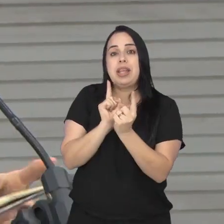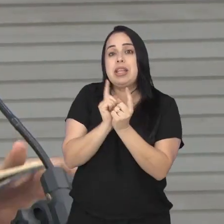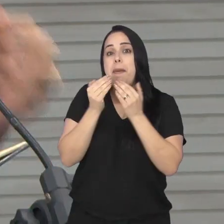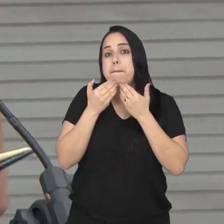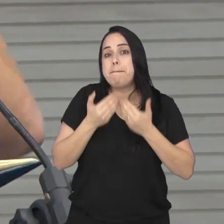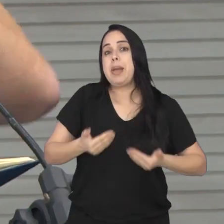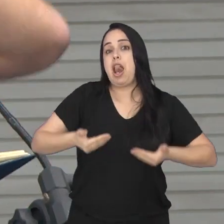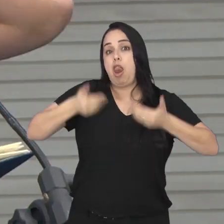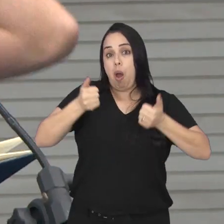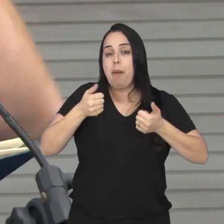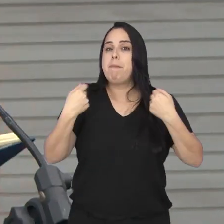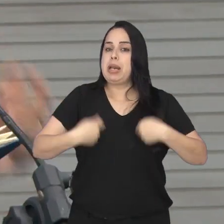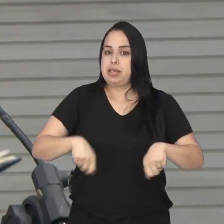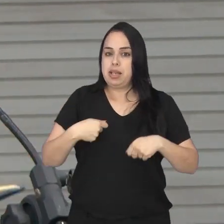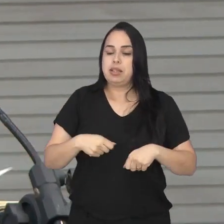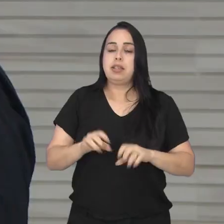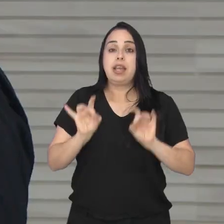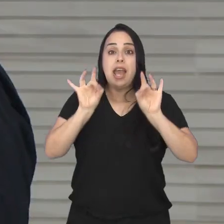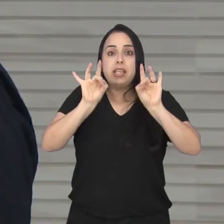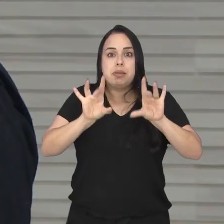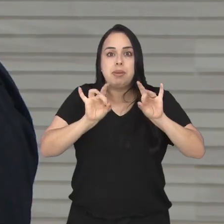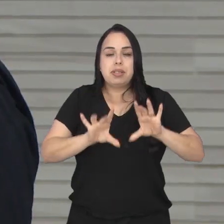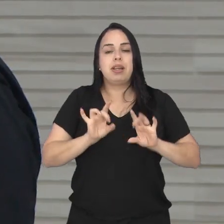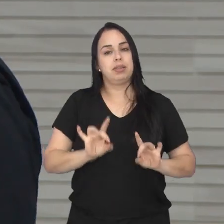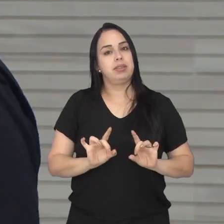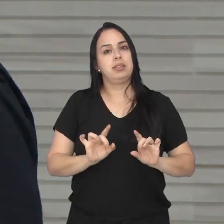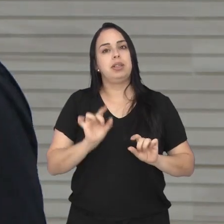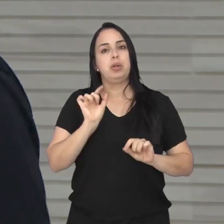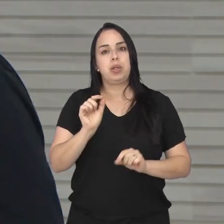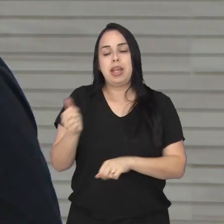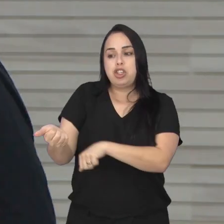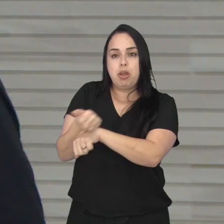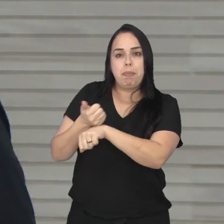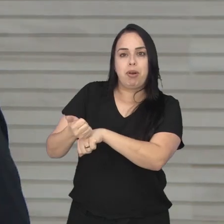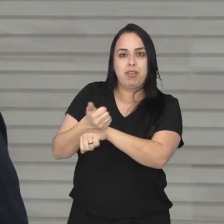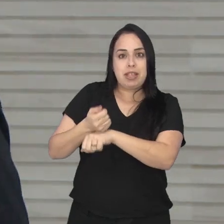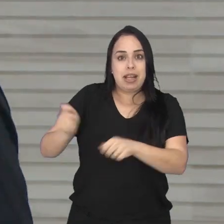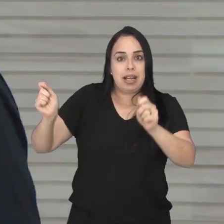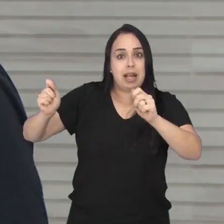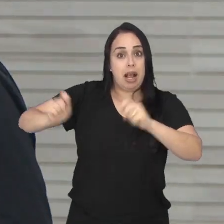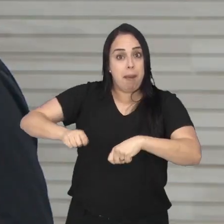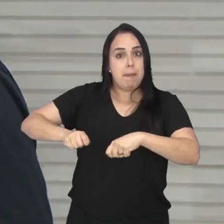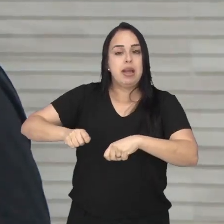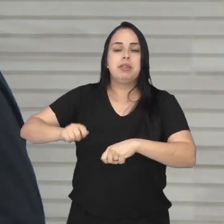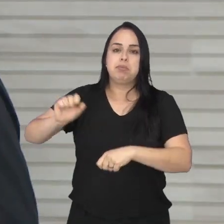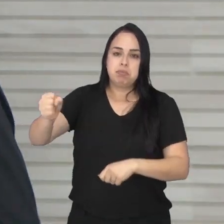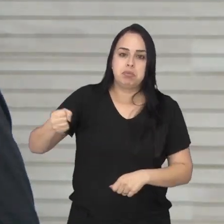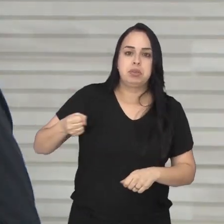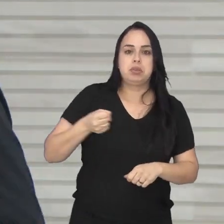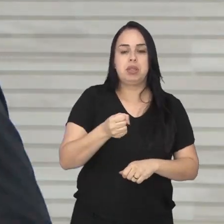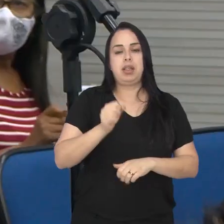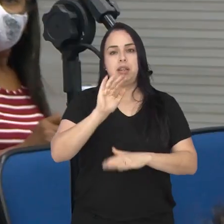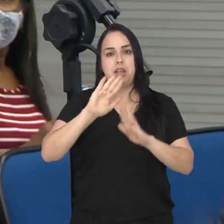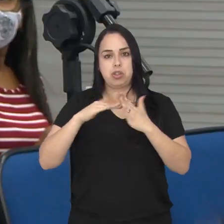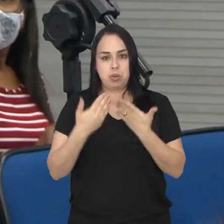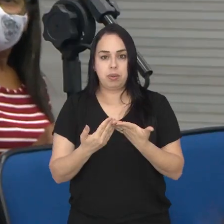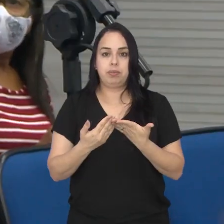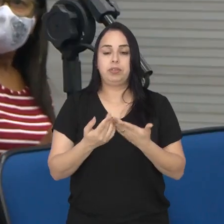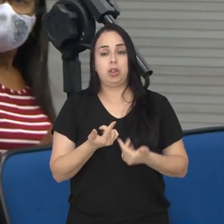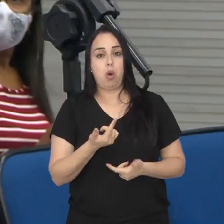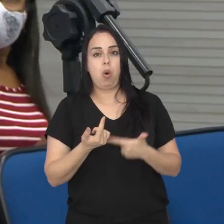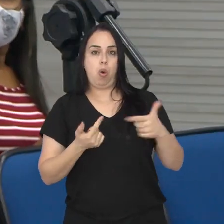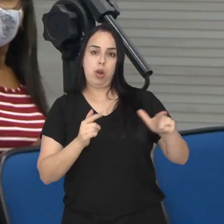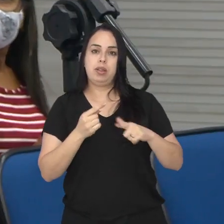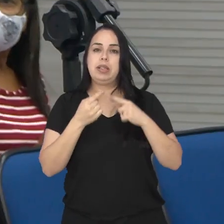melhora no atendimento à educação em especial a necessidade de profissionais qualificados nas escolas outra